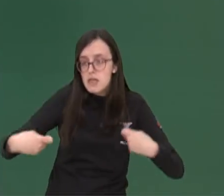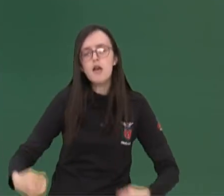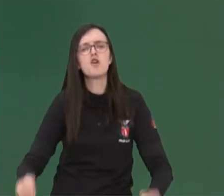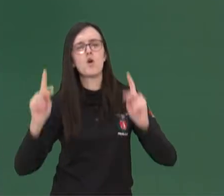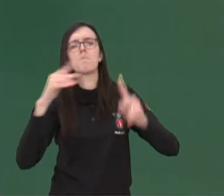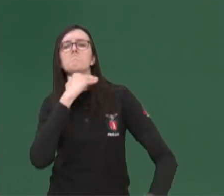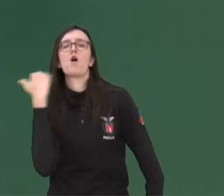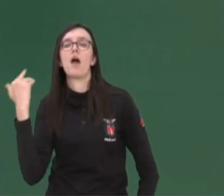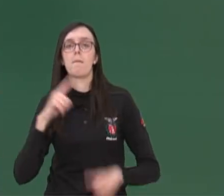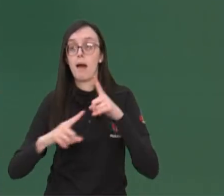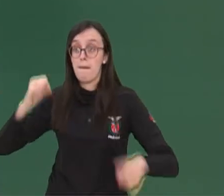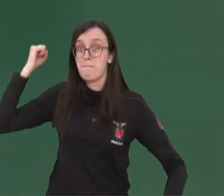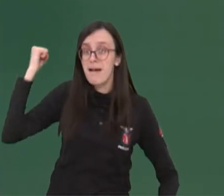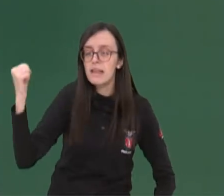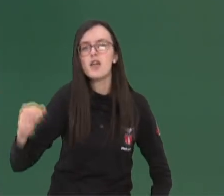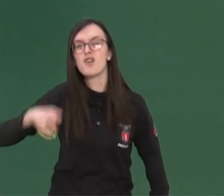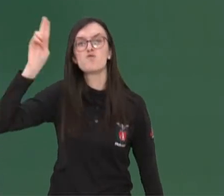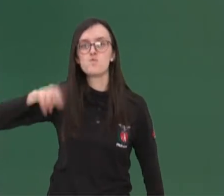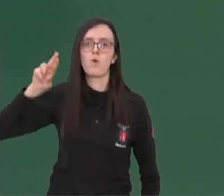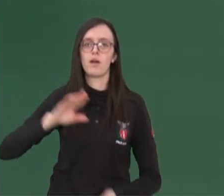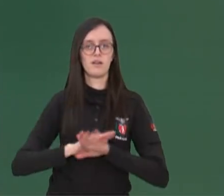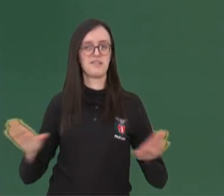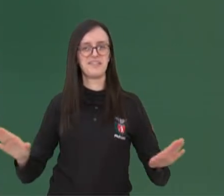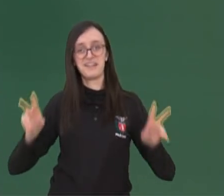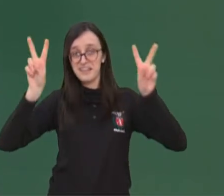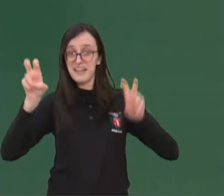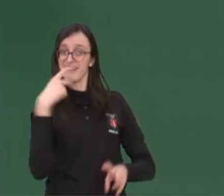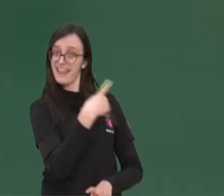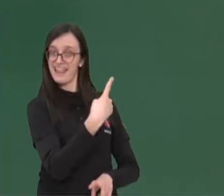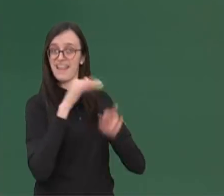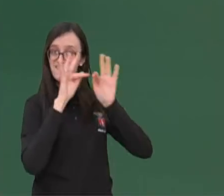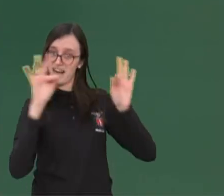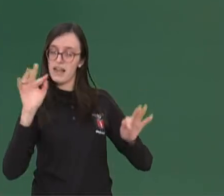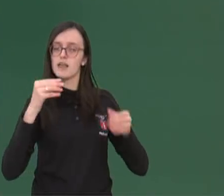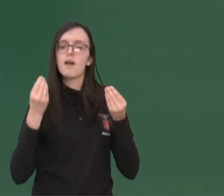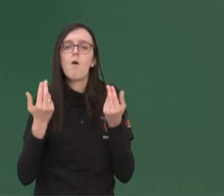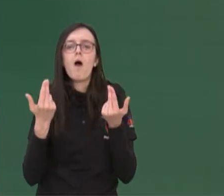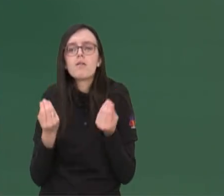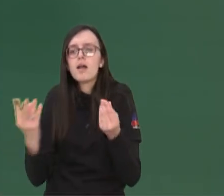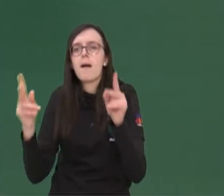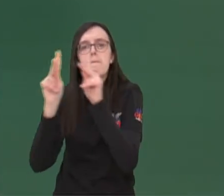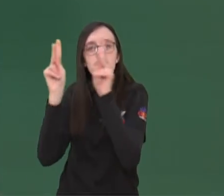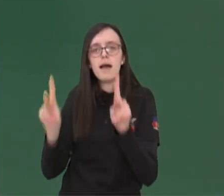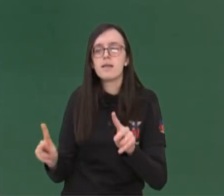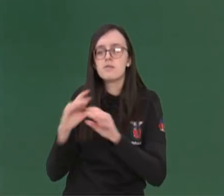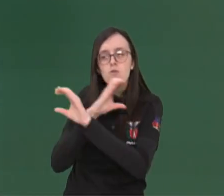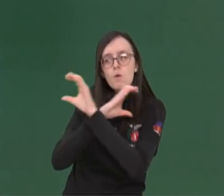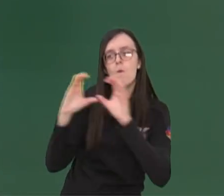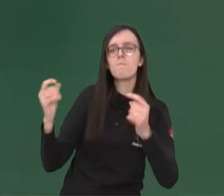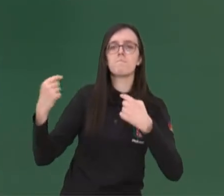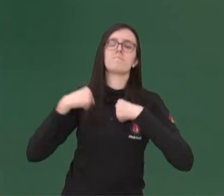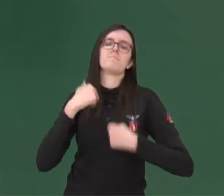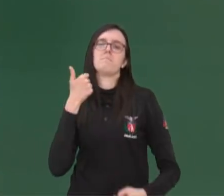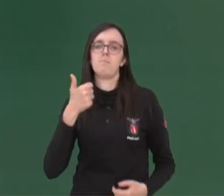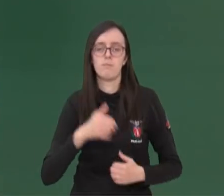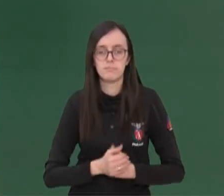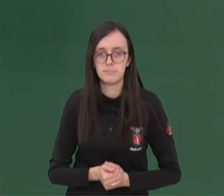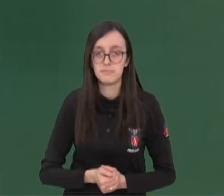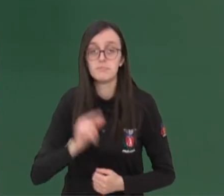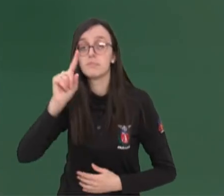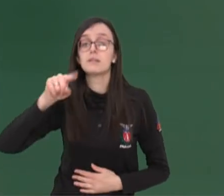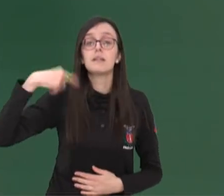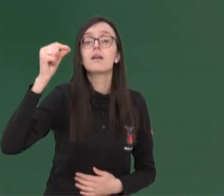preciso, matar nunca. Então, estabelecer uma relação de paz até conseguir a confiança.